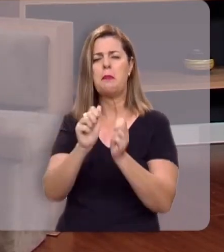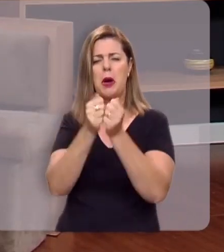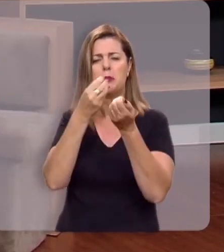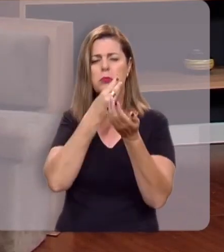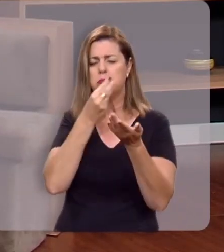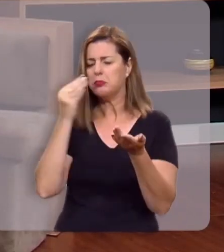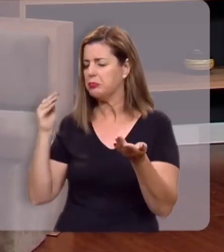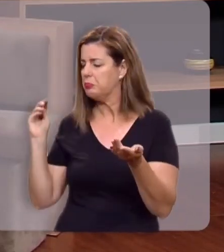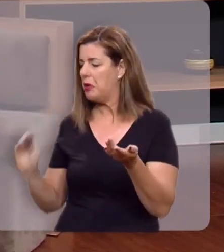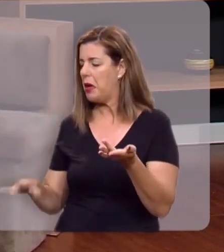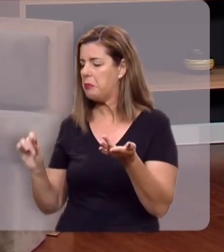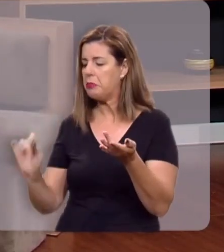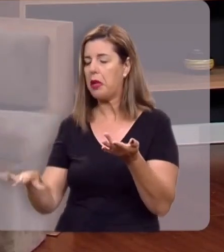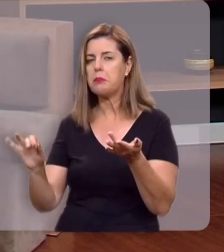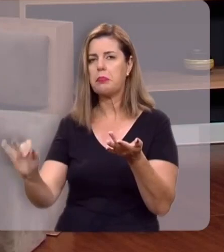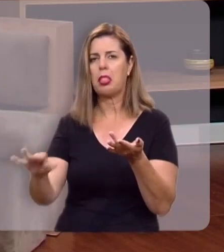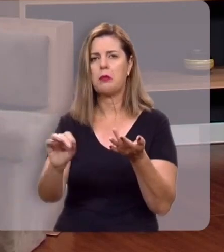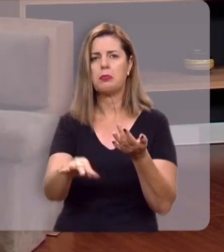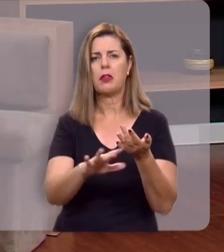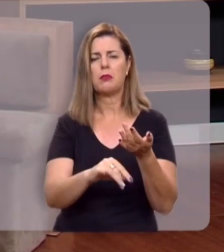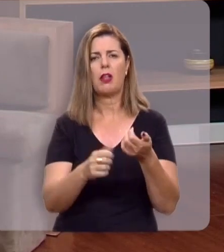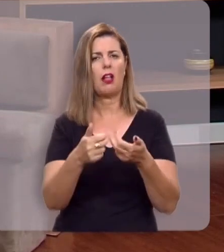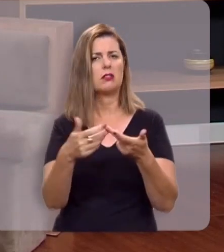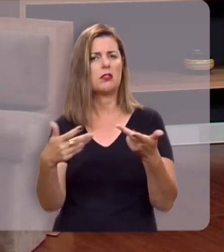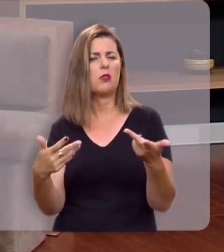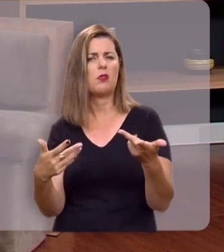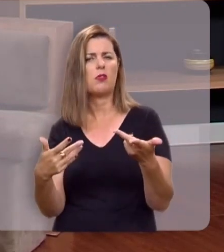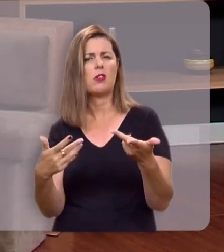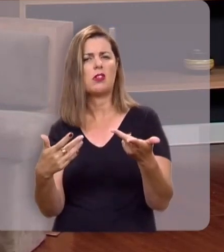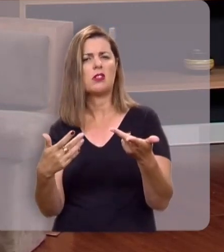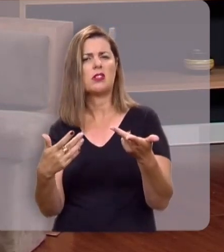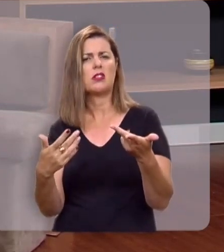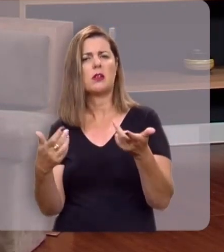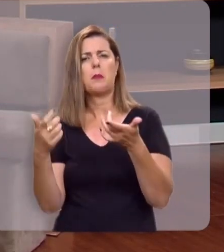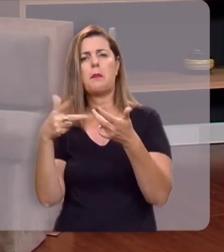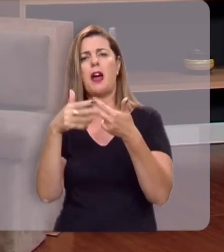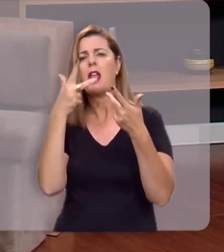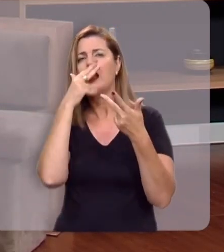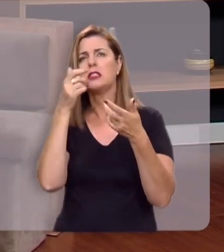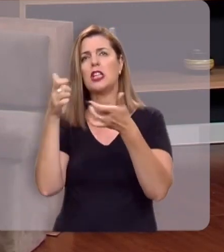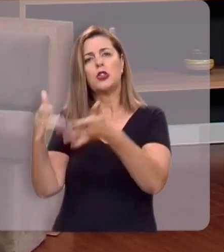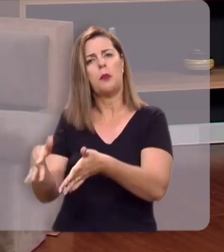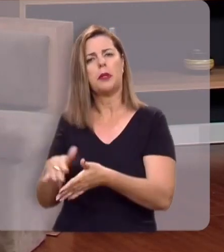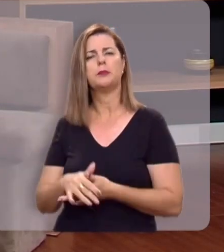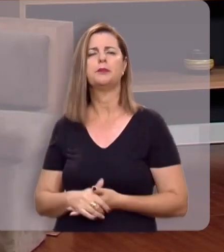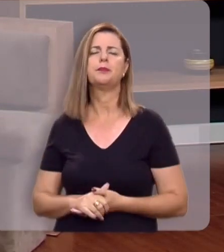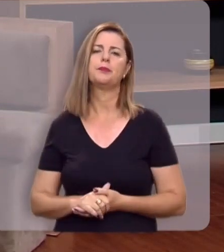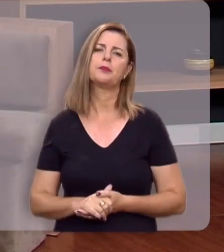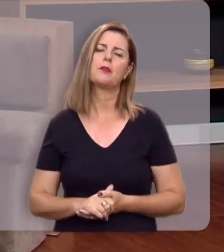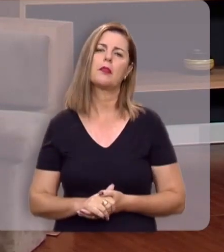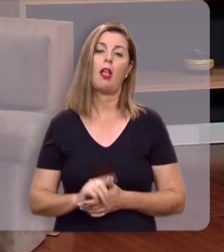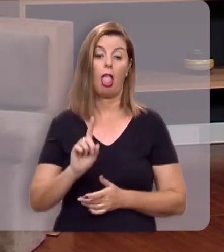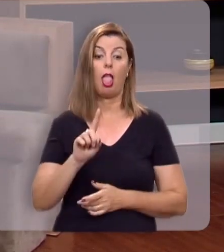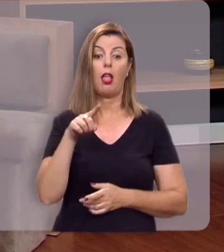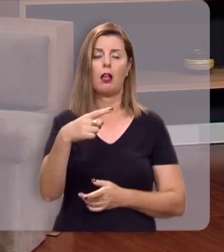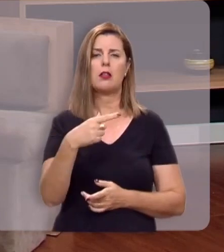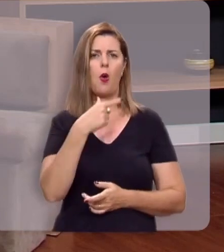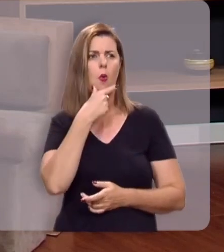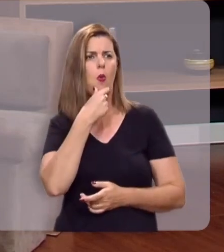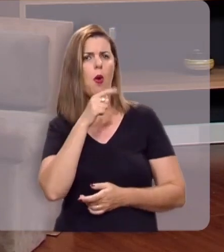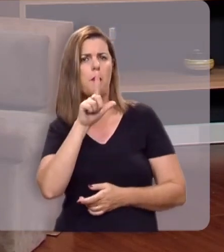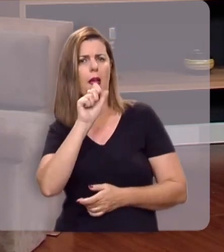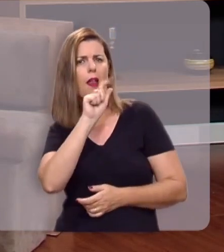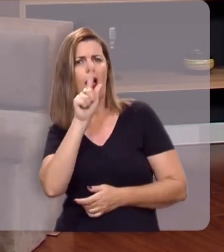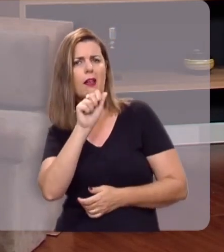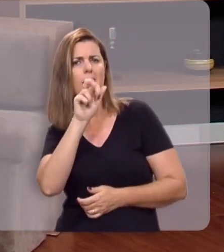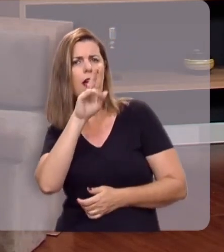do chão, ao chão, aquilo que se chamava de migalhas. E então estava lá